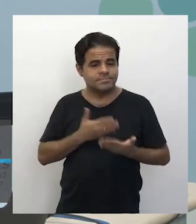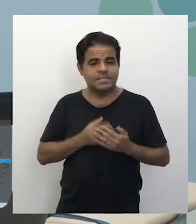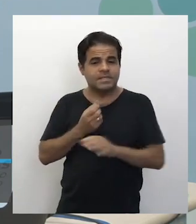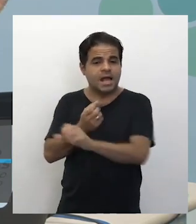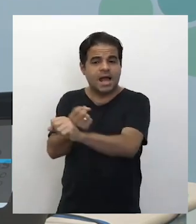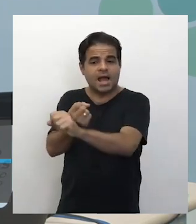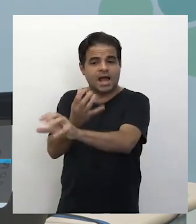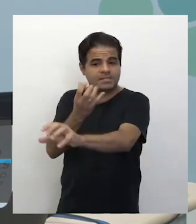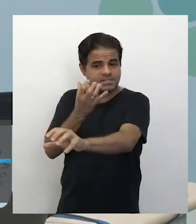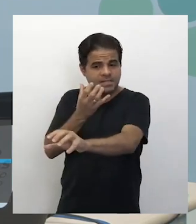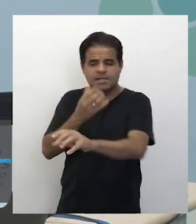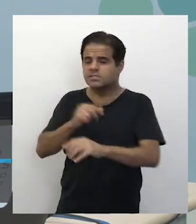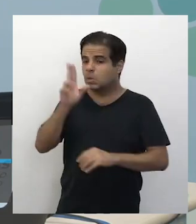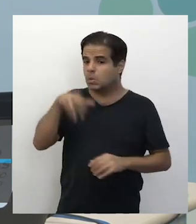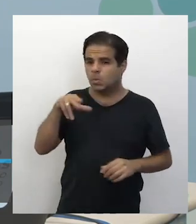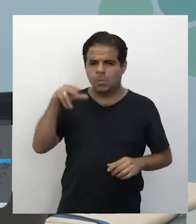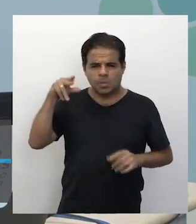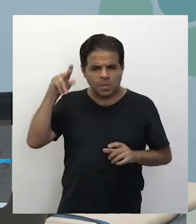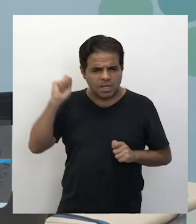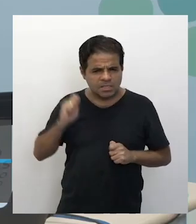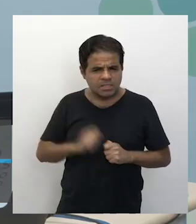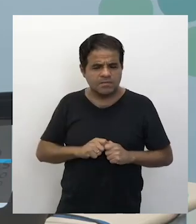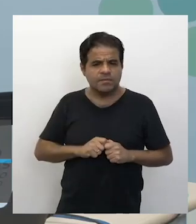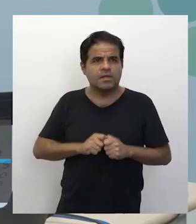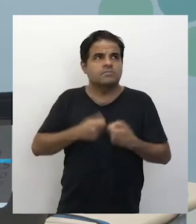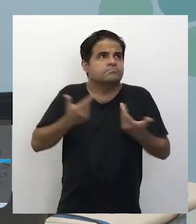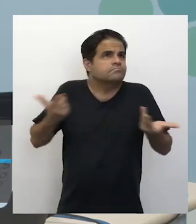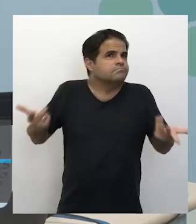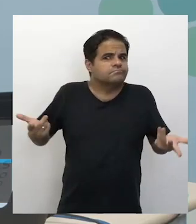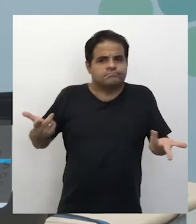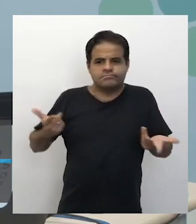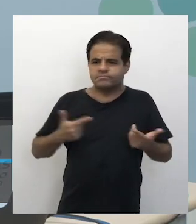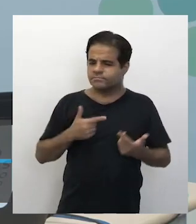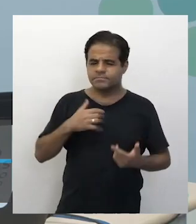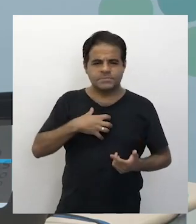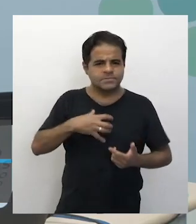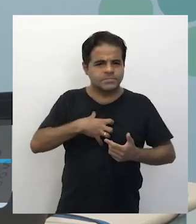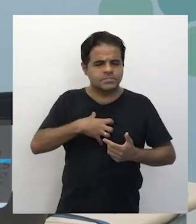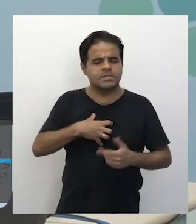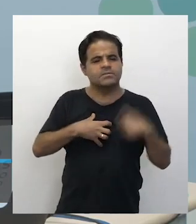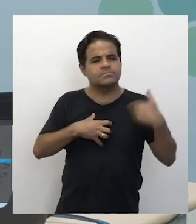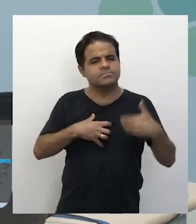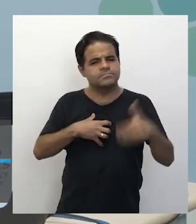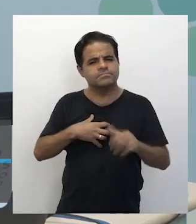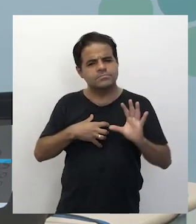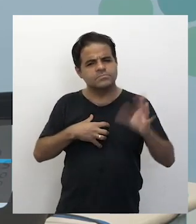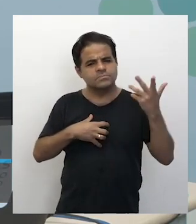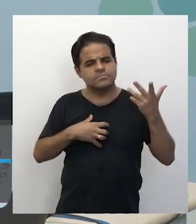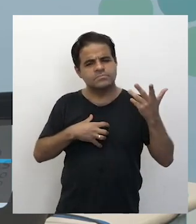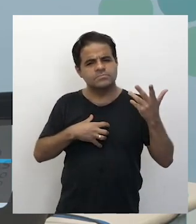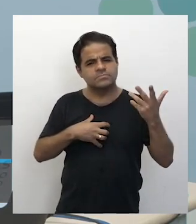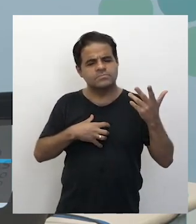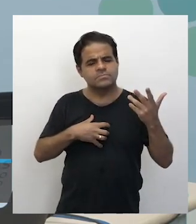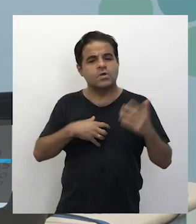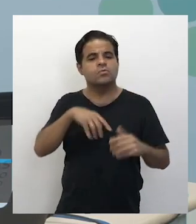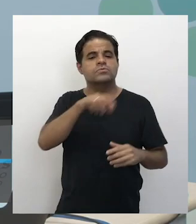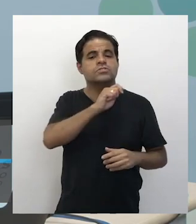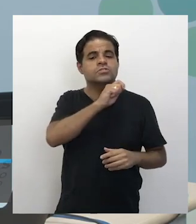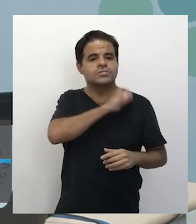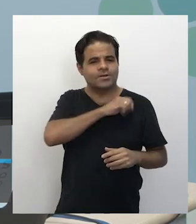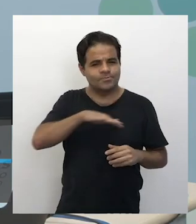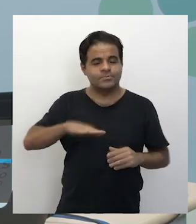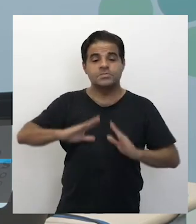distância, e isso nunca tinha sido feito assim em grande escala. E o que aconteceu? Os alunos,